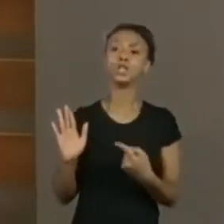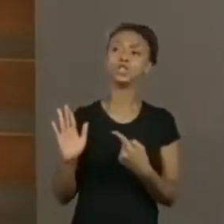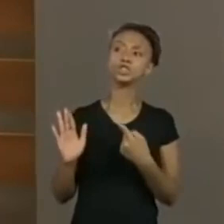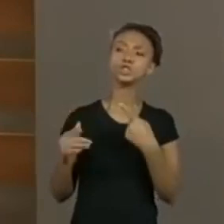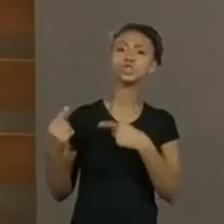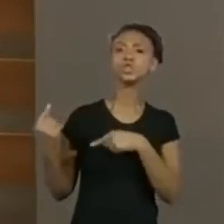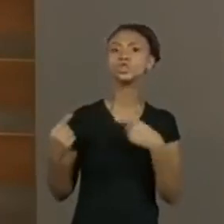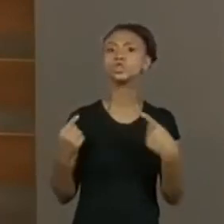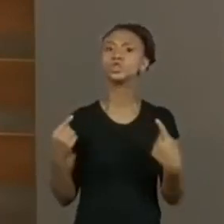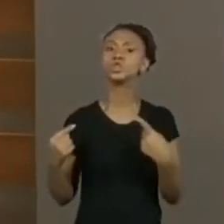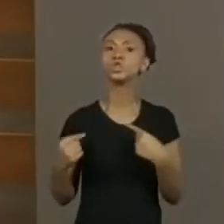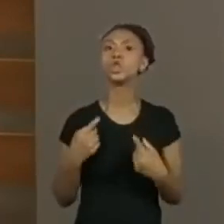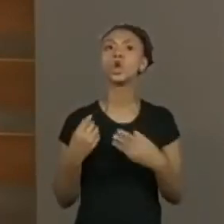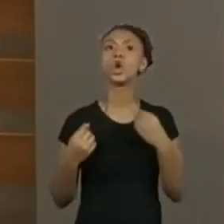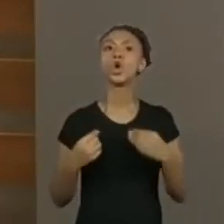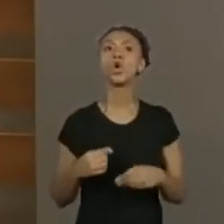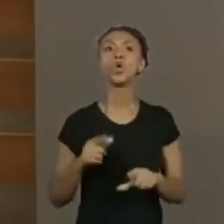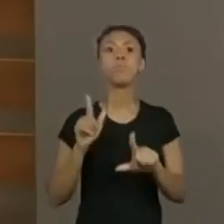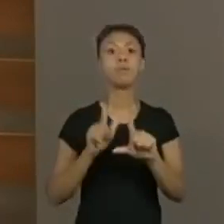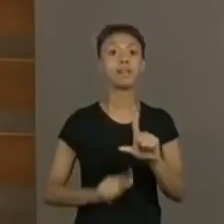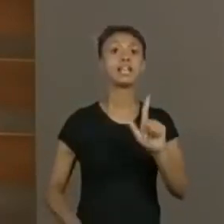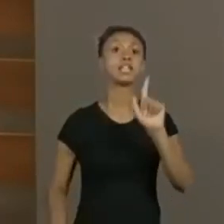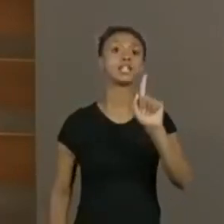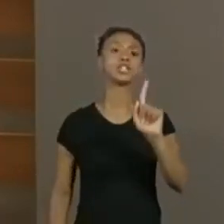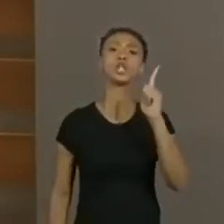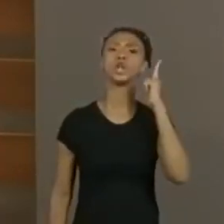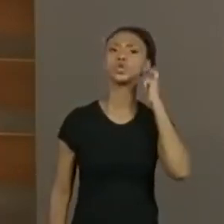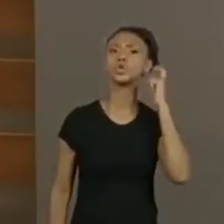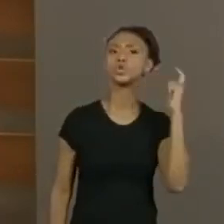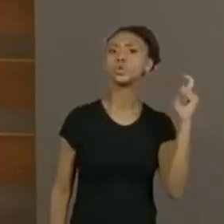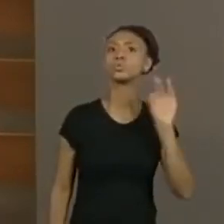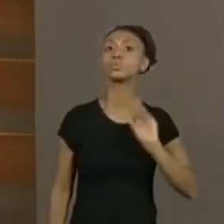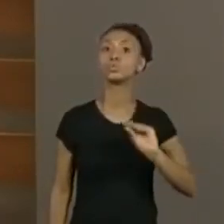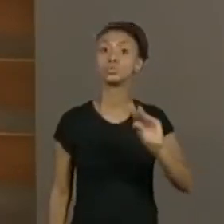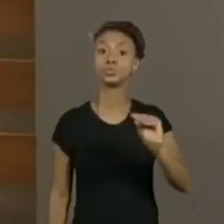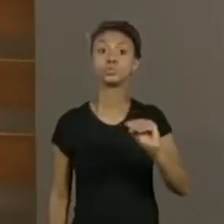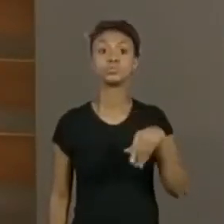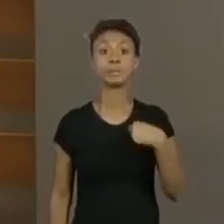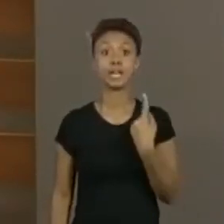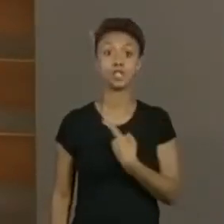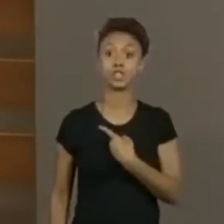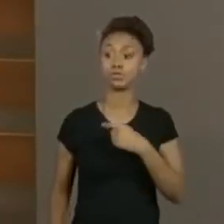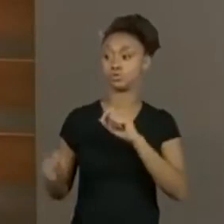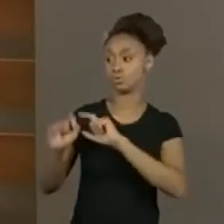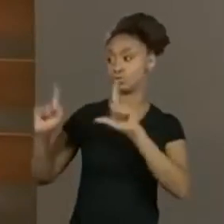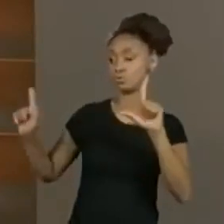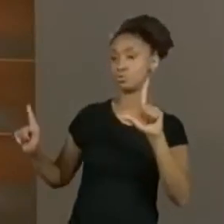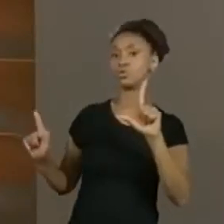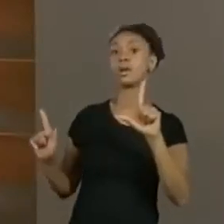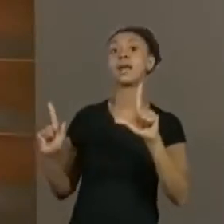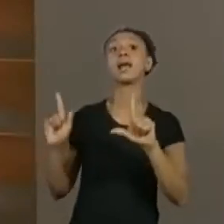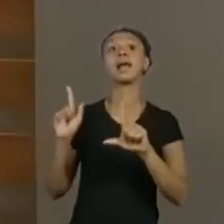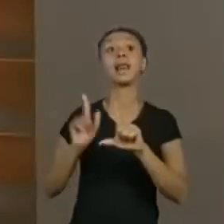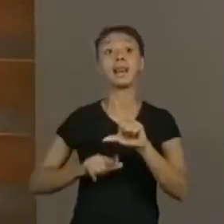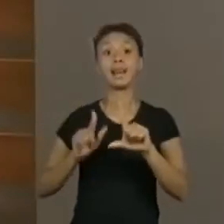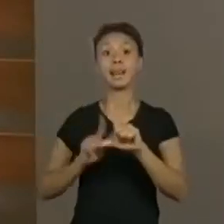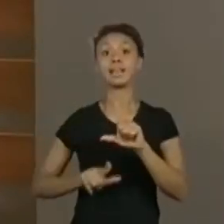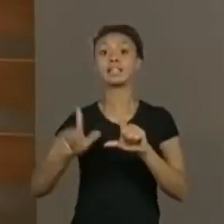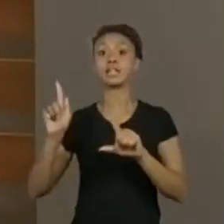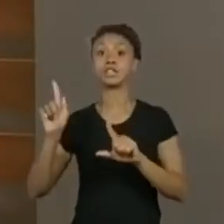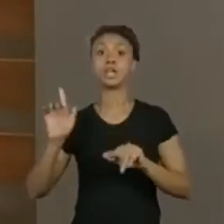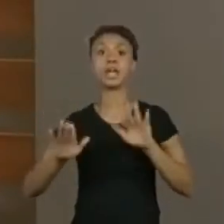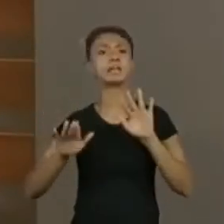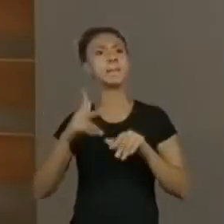da letra G. E aí a gente está fazendo um quadro separando o G, que tem som de J, né,